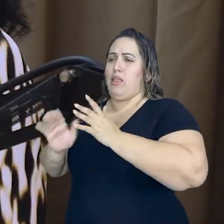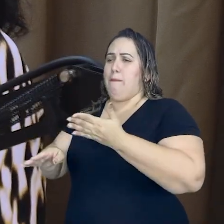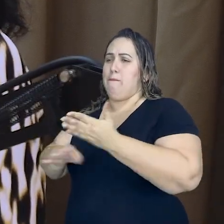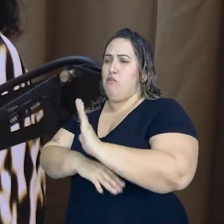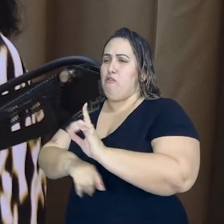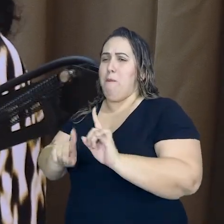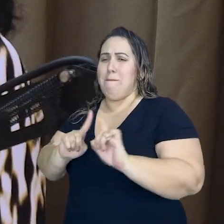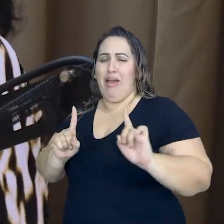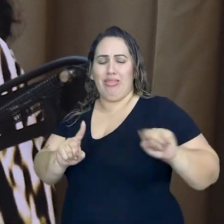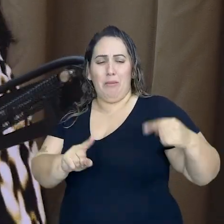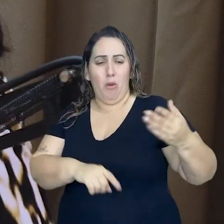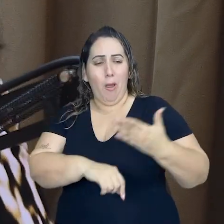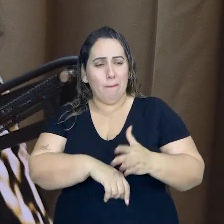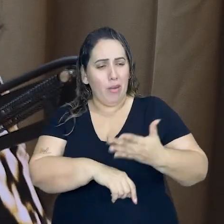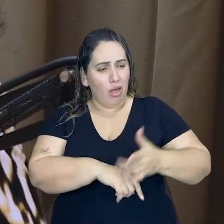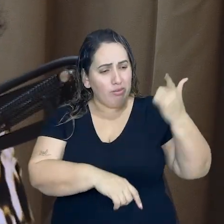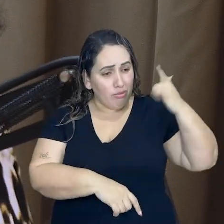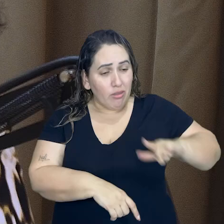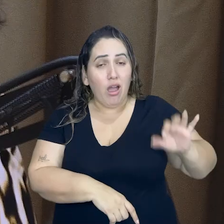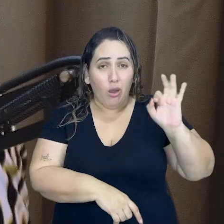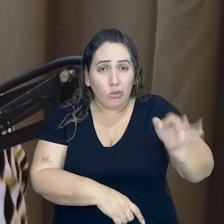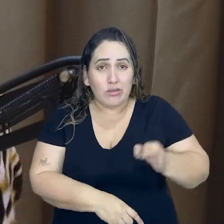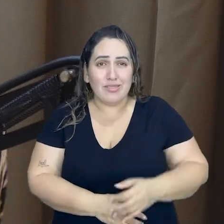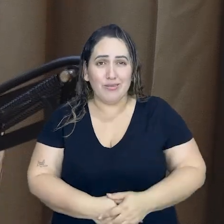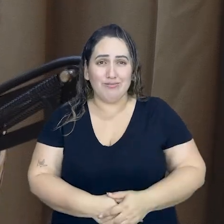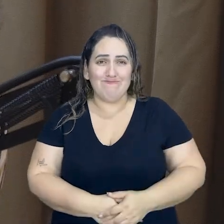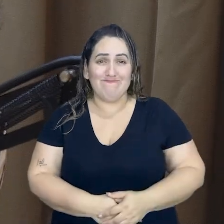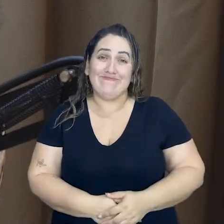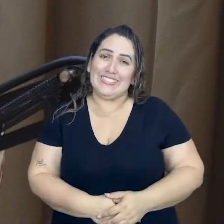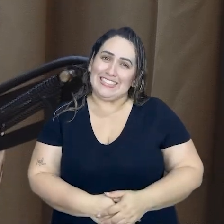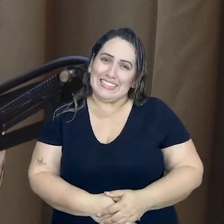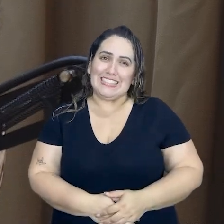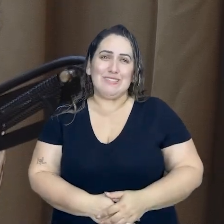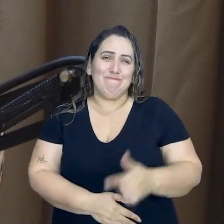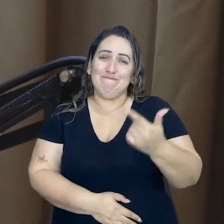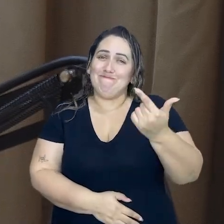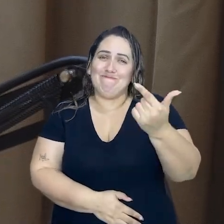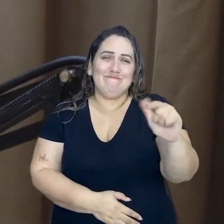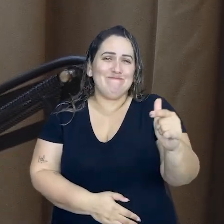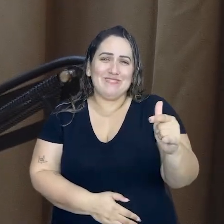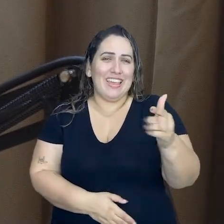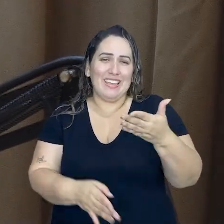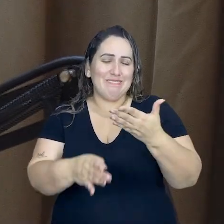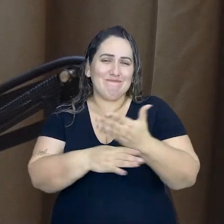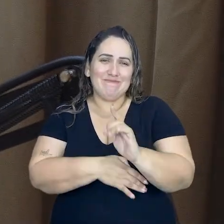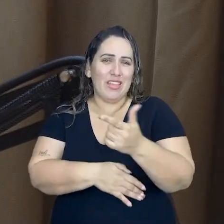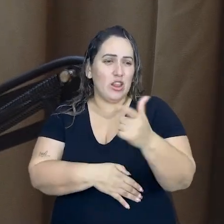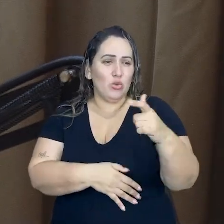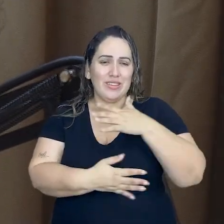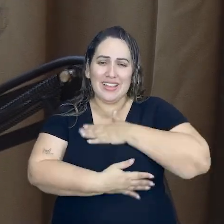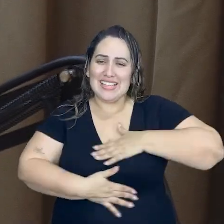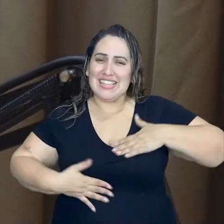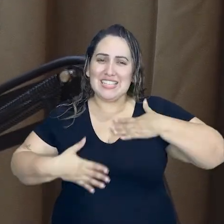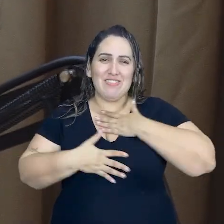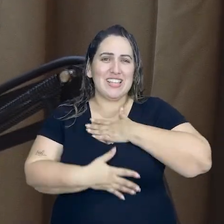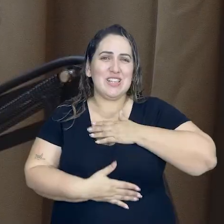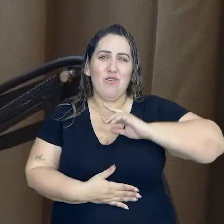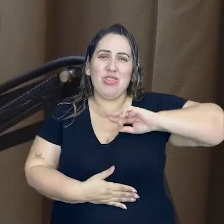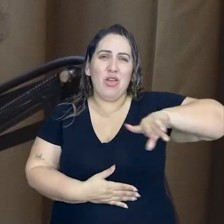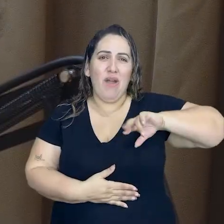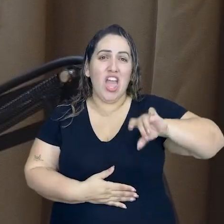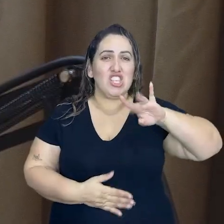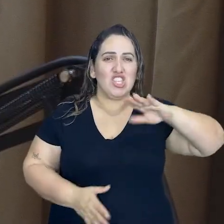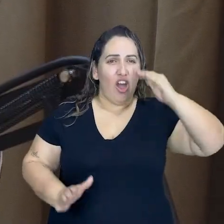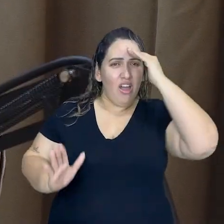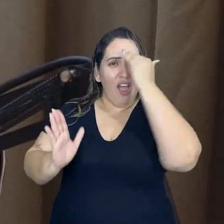e não tem aquela satisfação de ter um começo, meio e fim de uma análise,